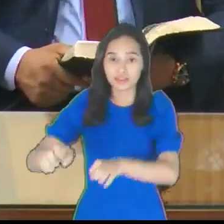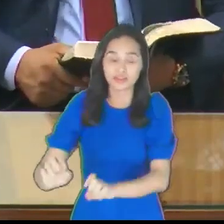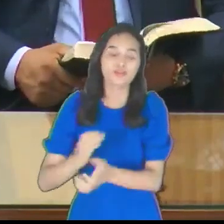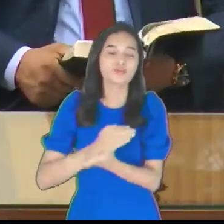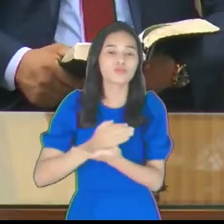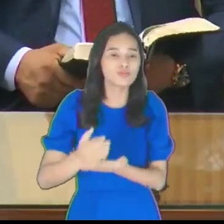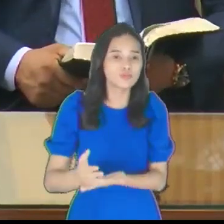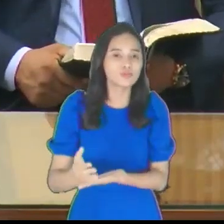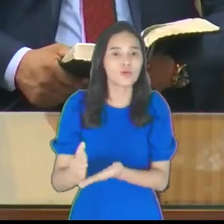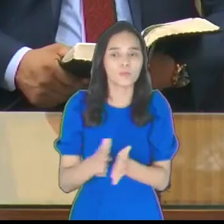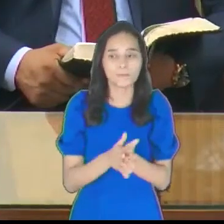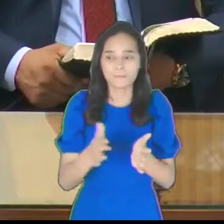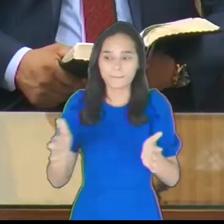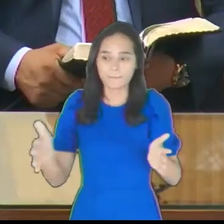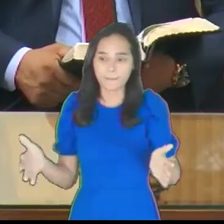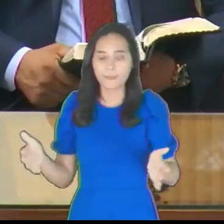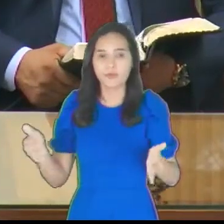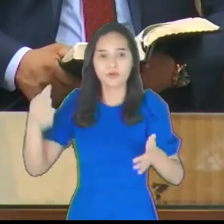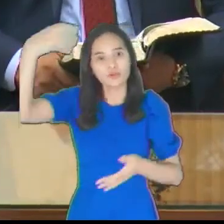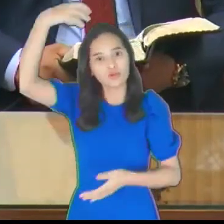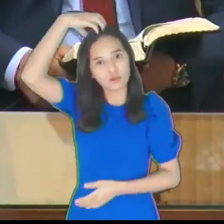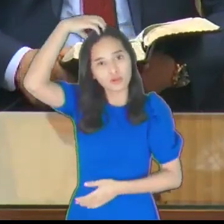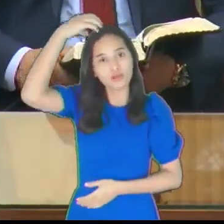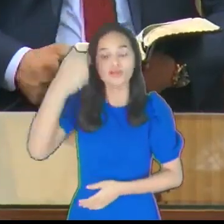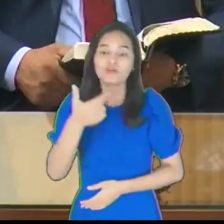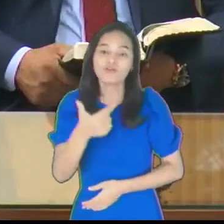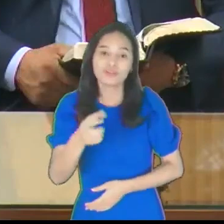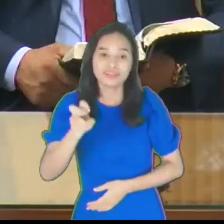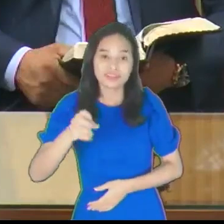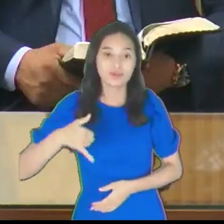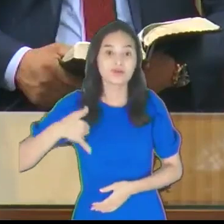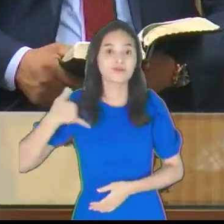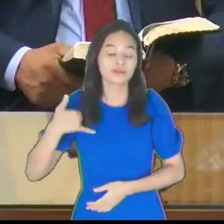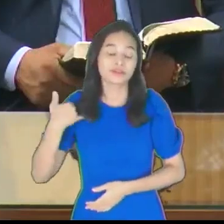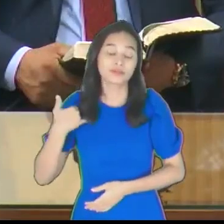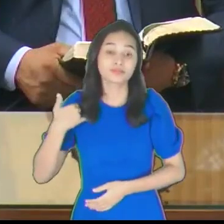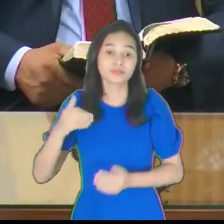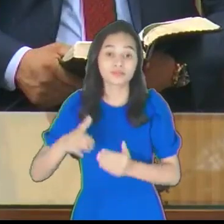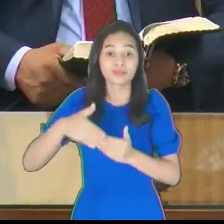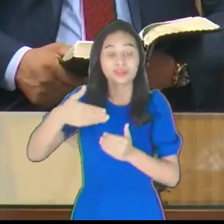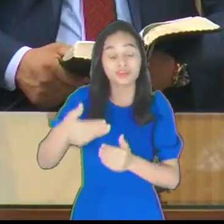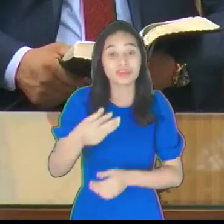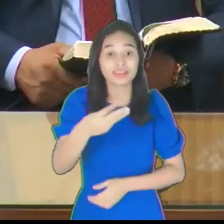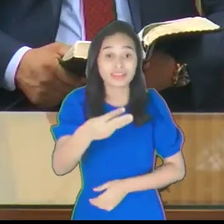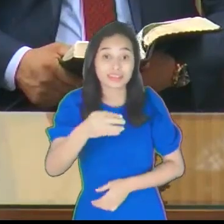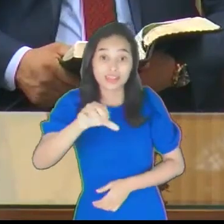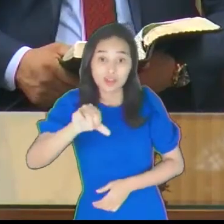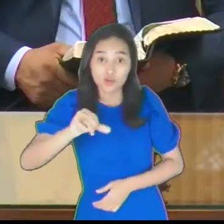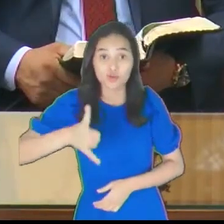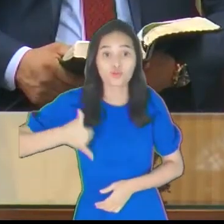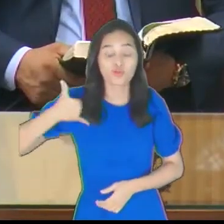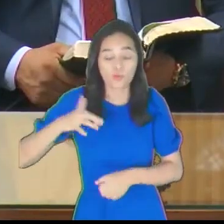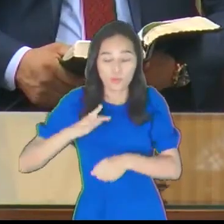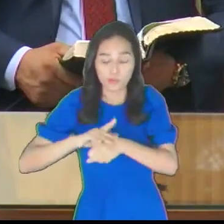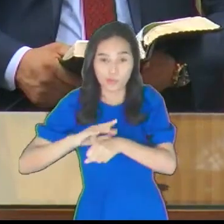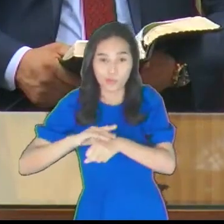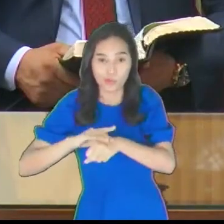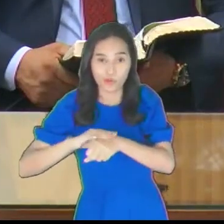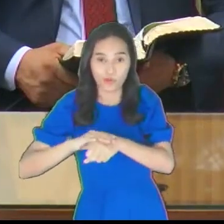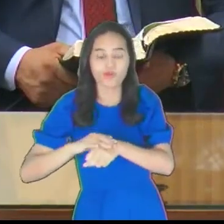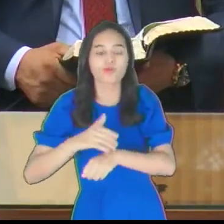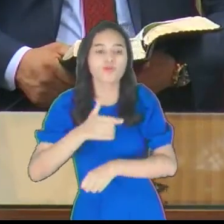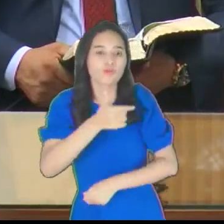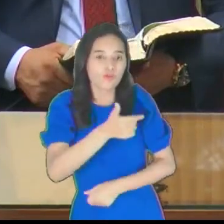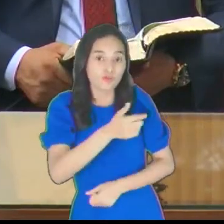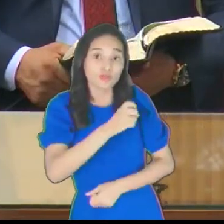25 anos de idade, e quando ele tinha 39 anos, ele adoeceu. Com 25 ele começou a